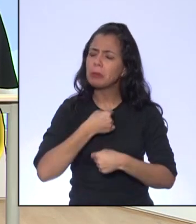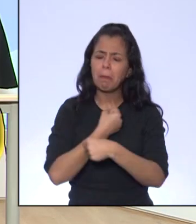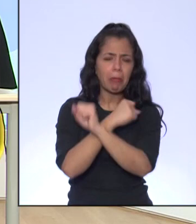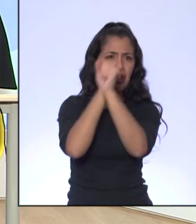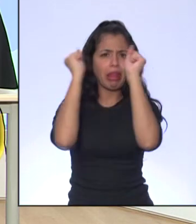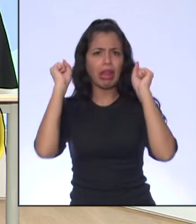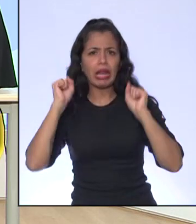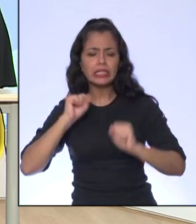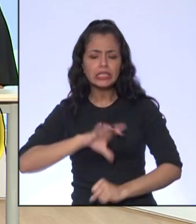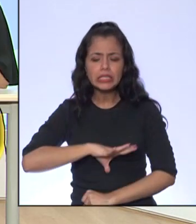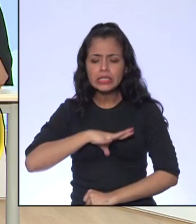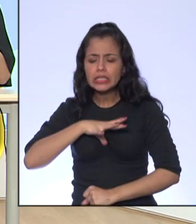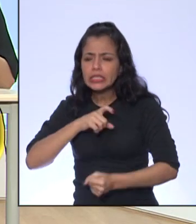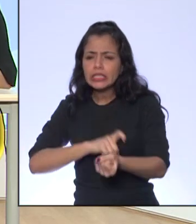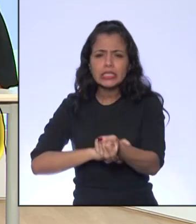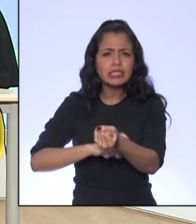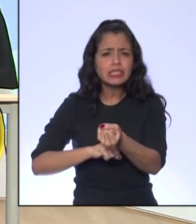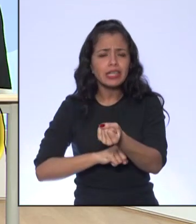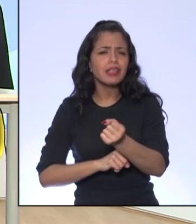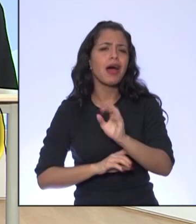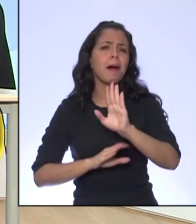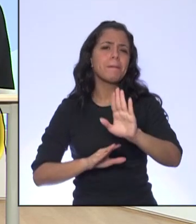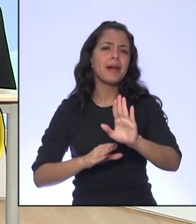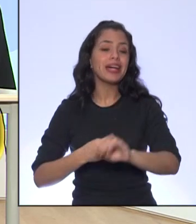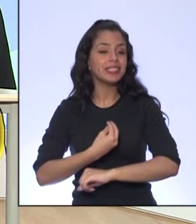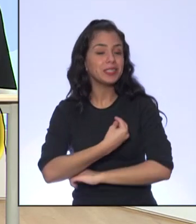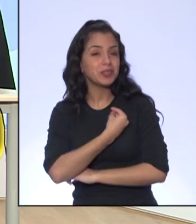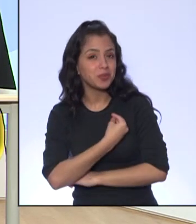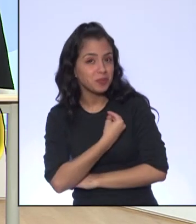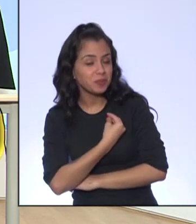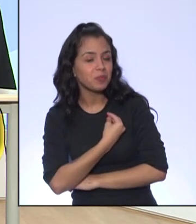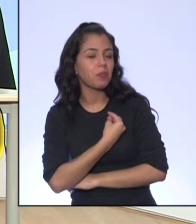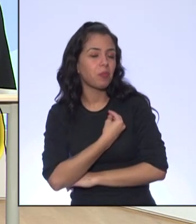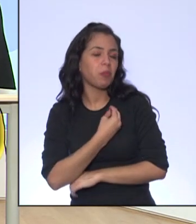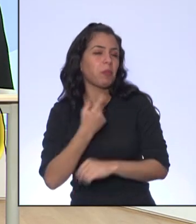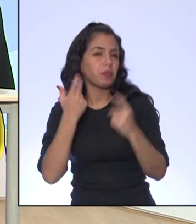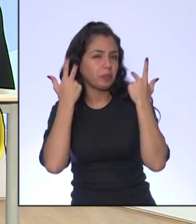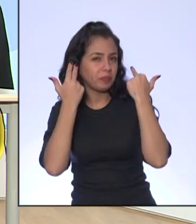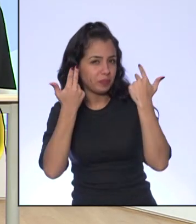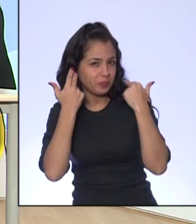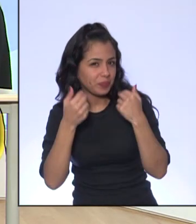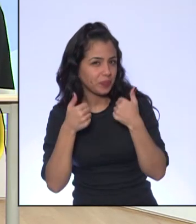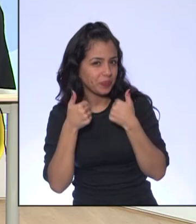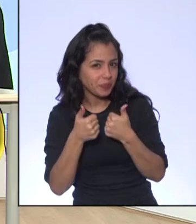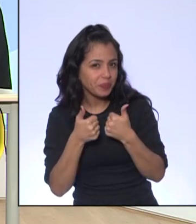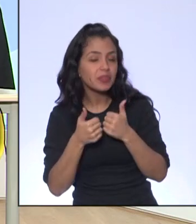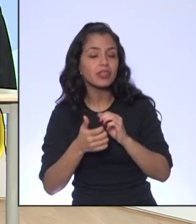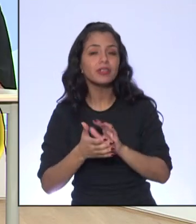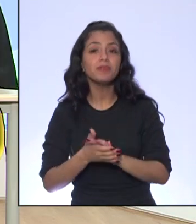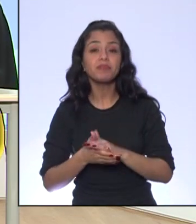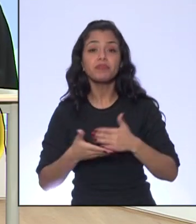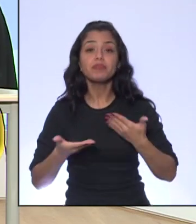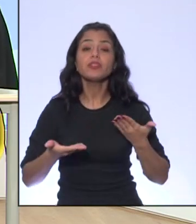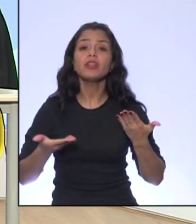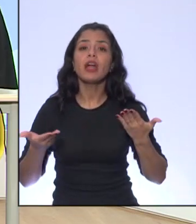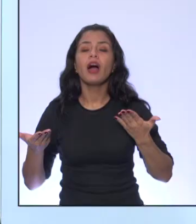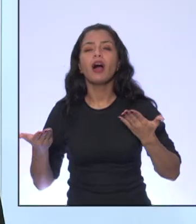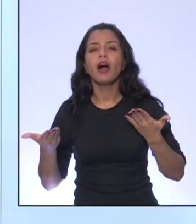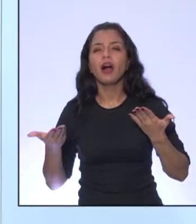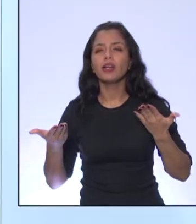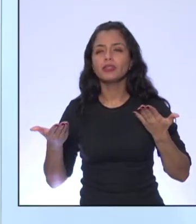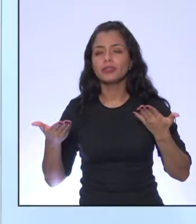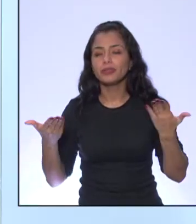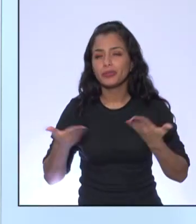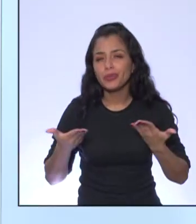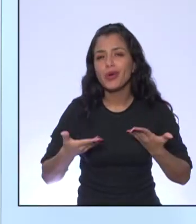ficam irritados, mas essa convivência, esse conflito faz parte. E isso deve estar, neste momento, muito mais